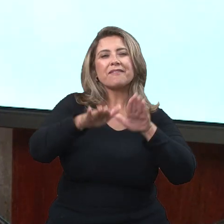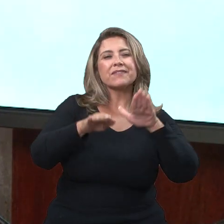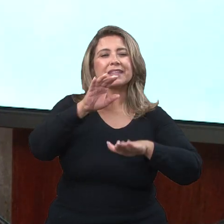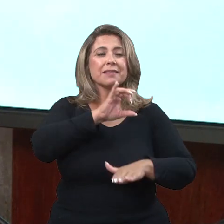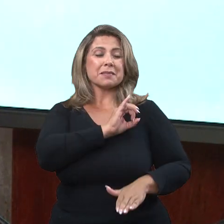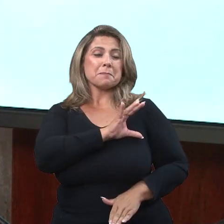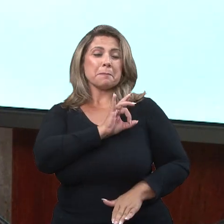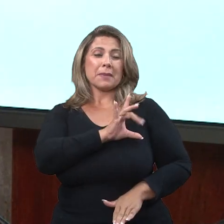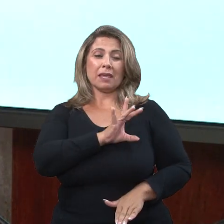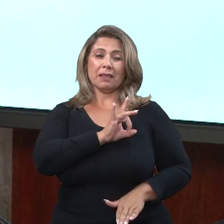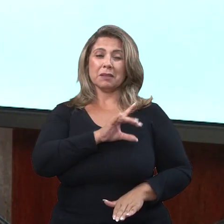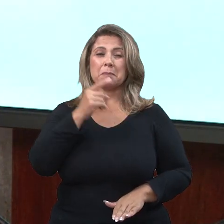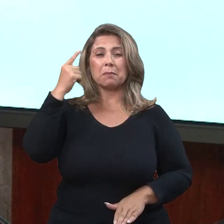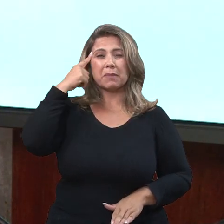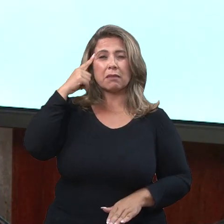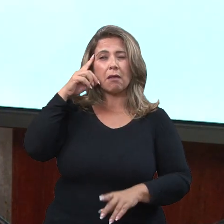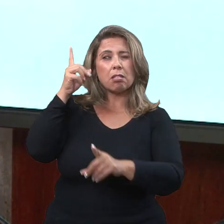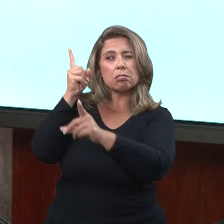né?